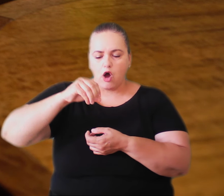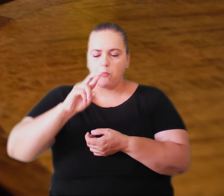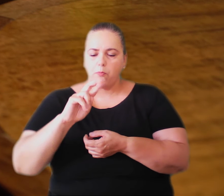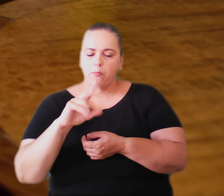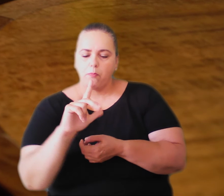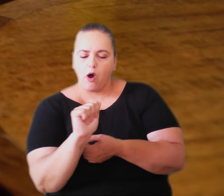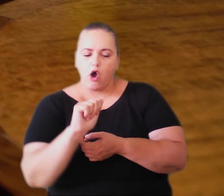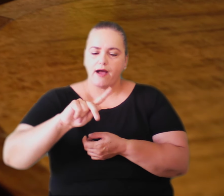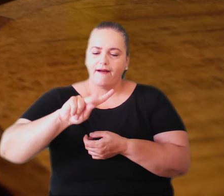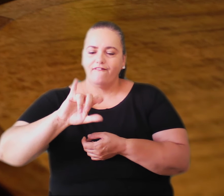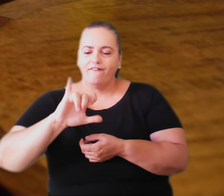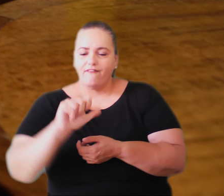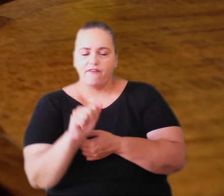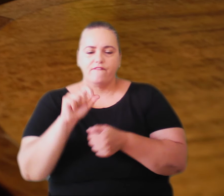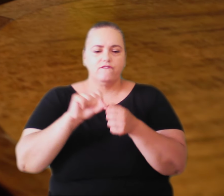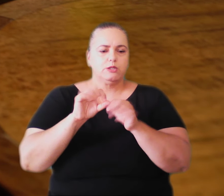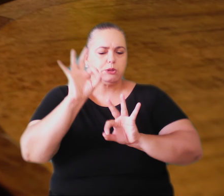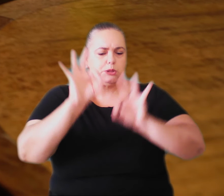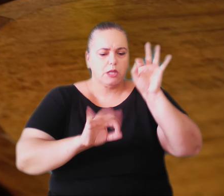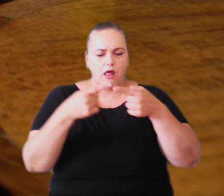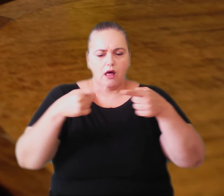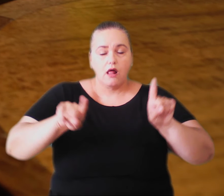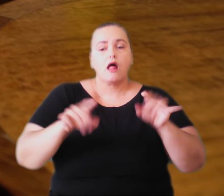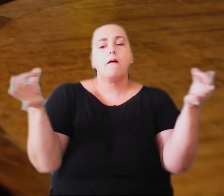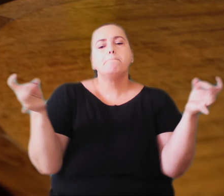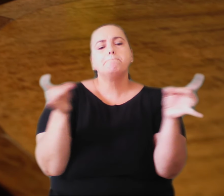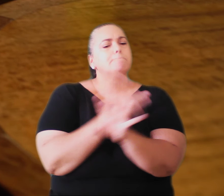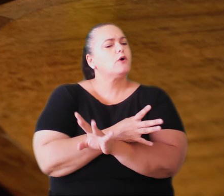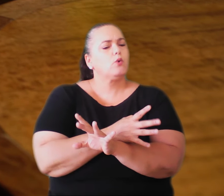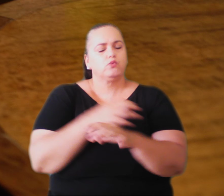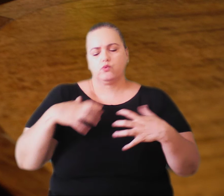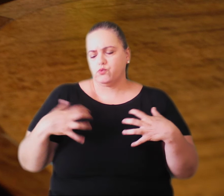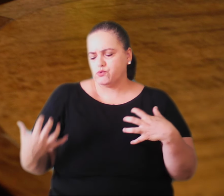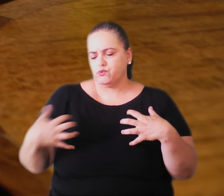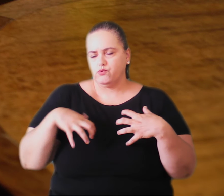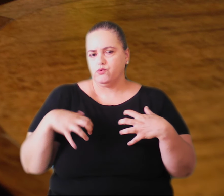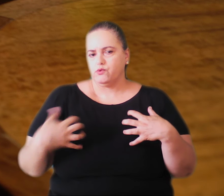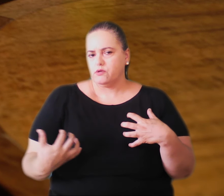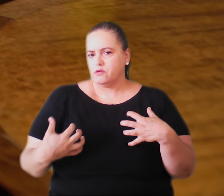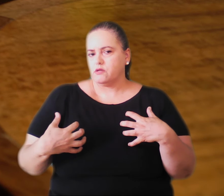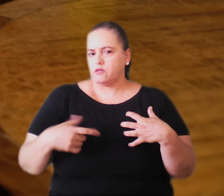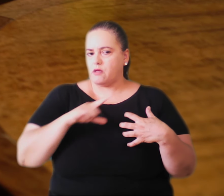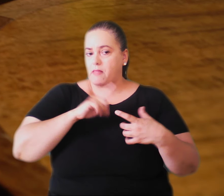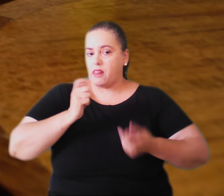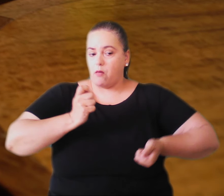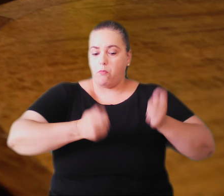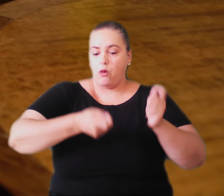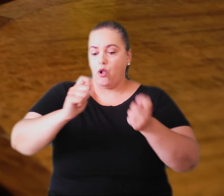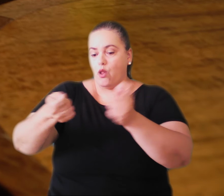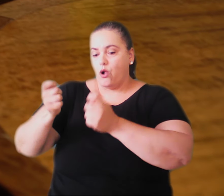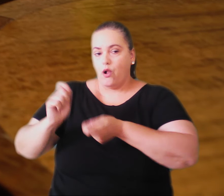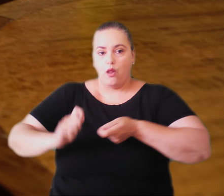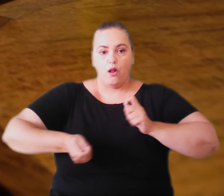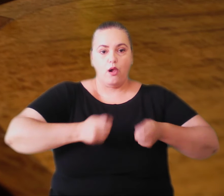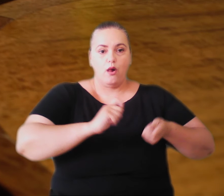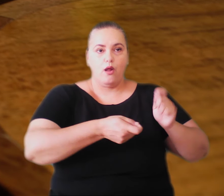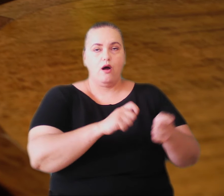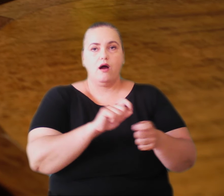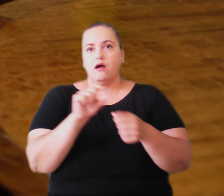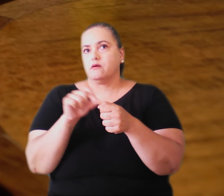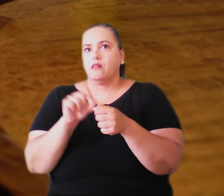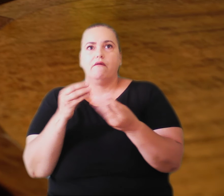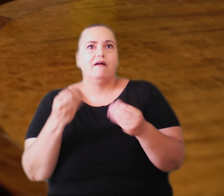você já fizeram a trilha? Já está, as gaitas estão feitas. Mas diga para aquele teu baterista que não faça